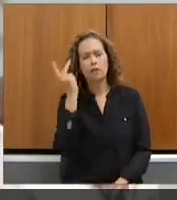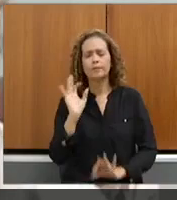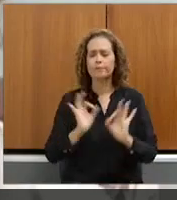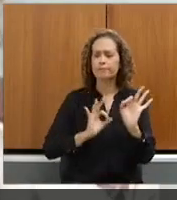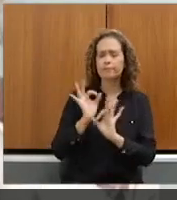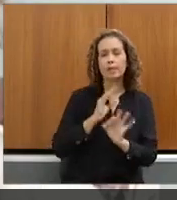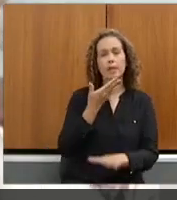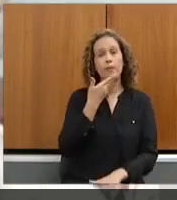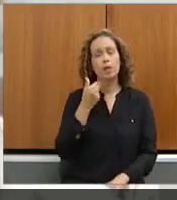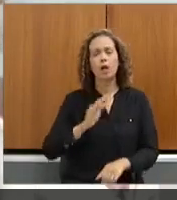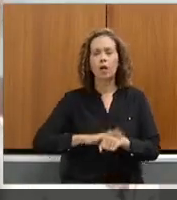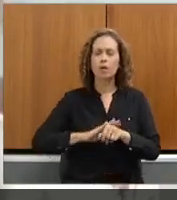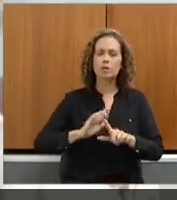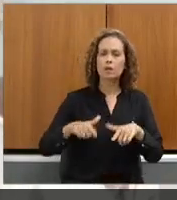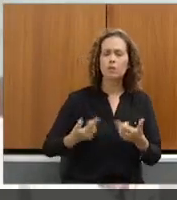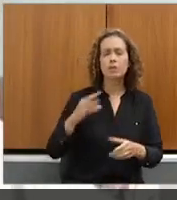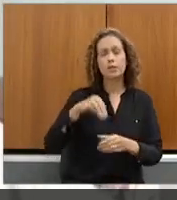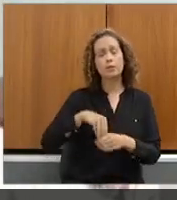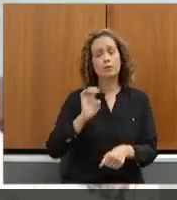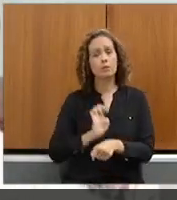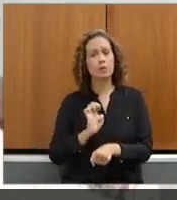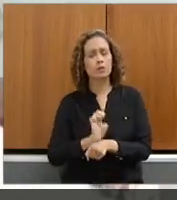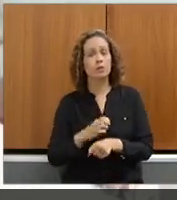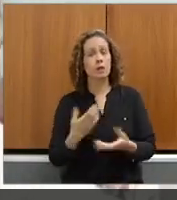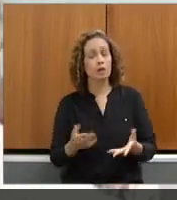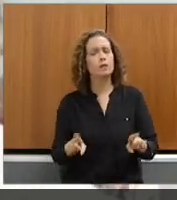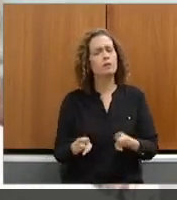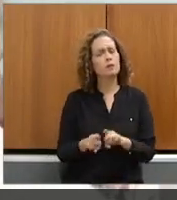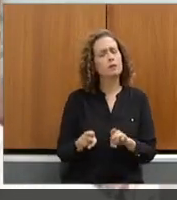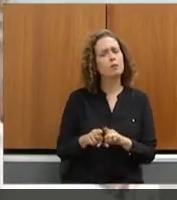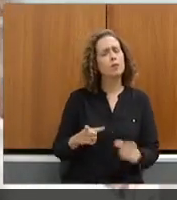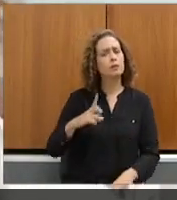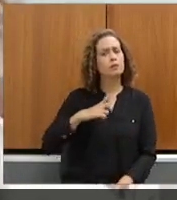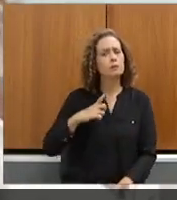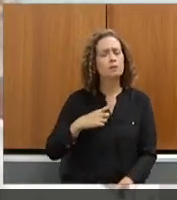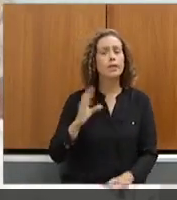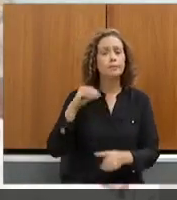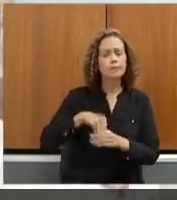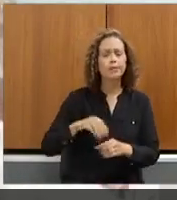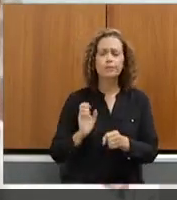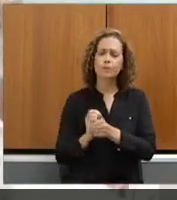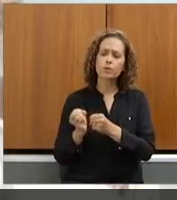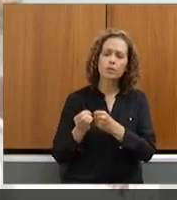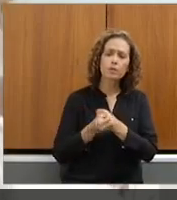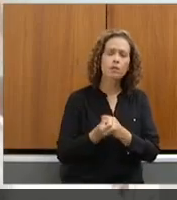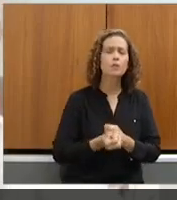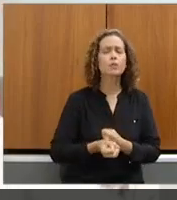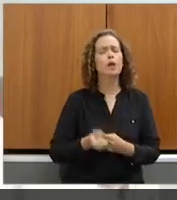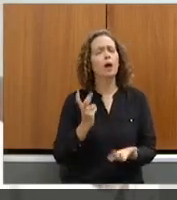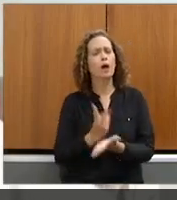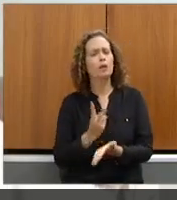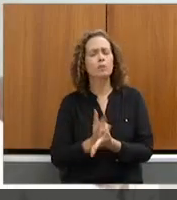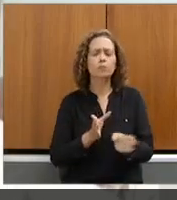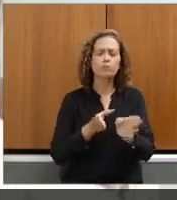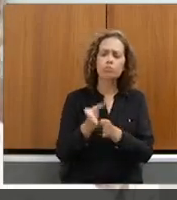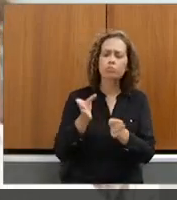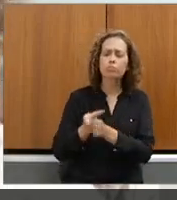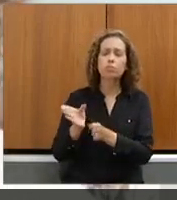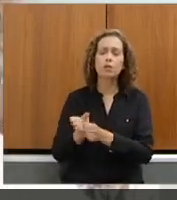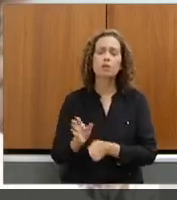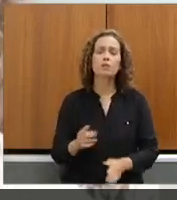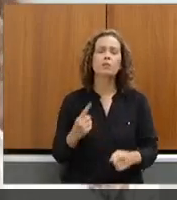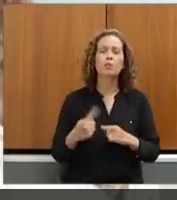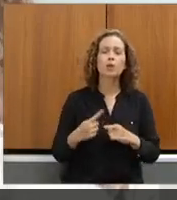melhor essas ações do estado para inclusive é ser nos municípios nas mesmas orientações para a gente não ter